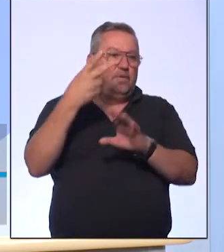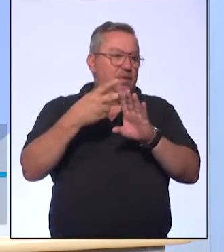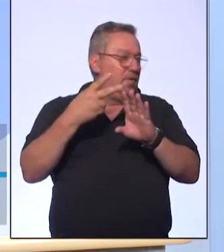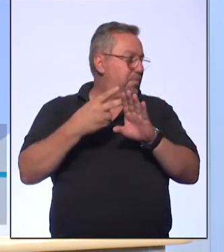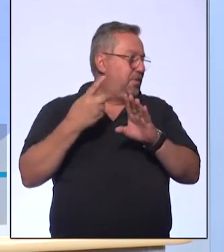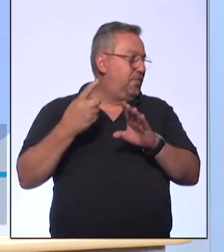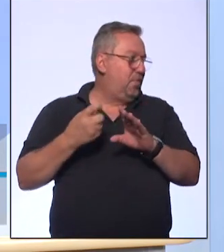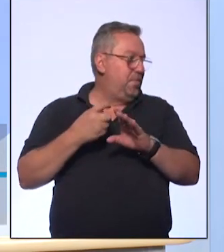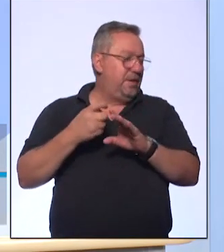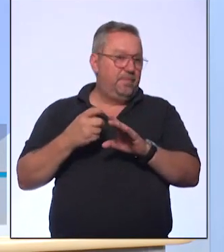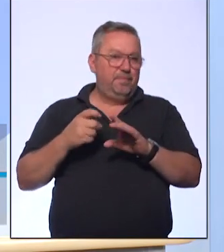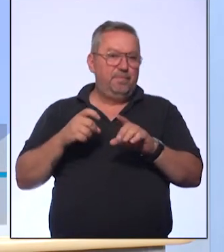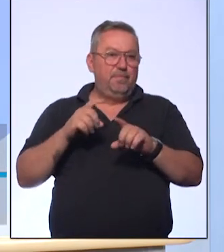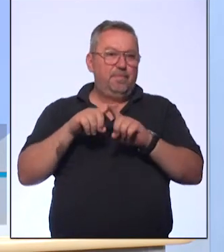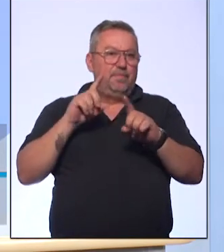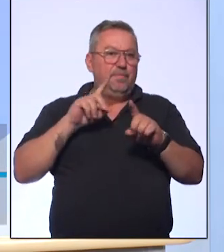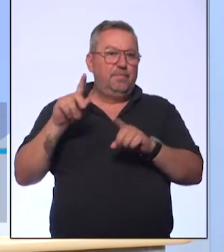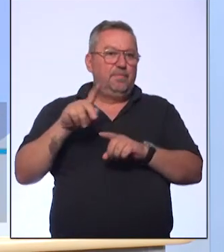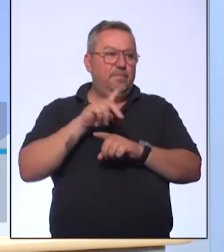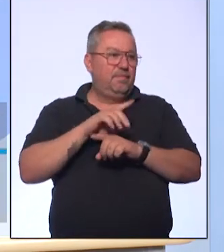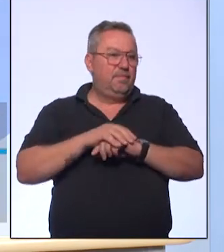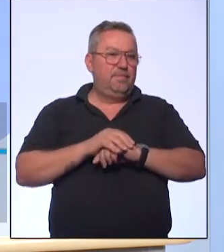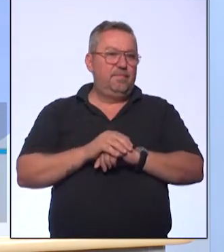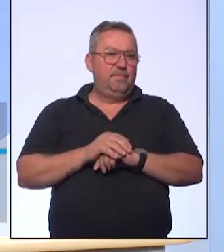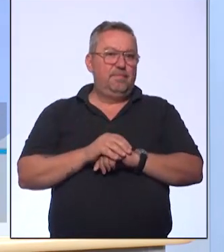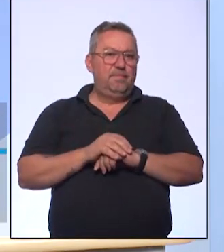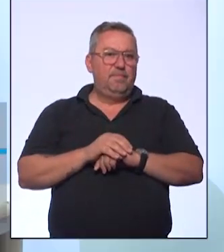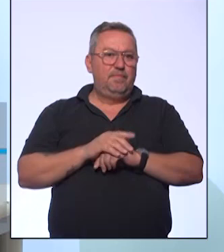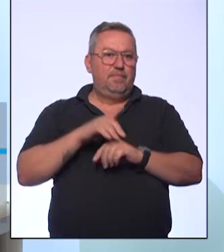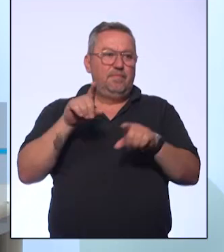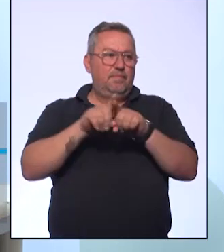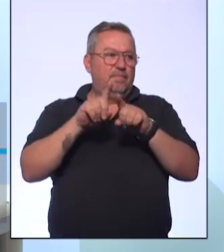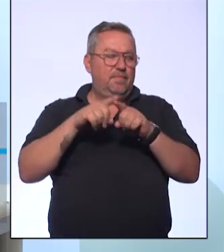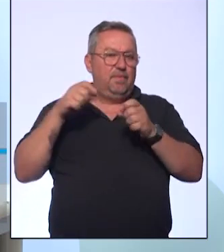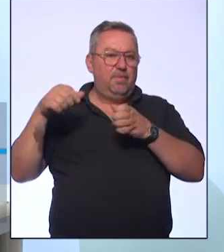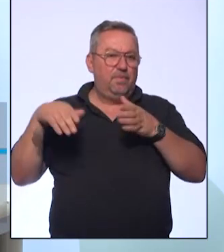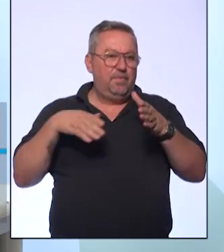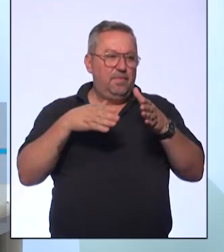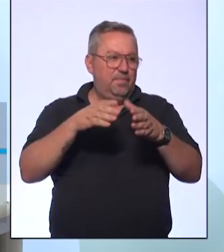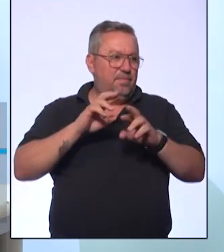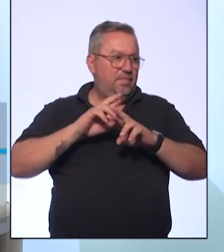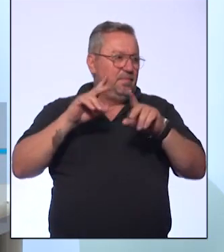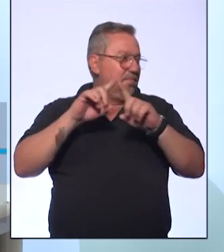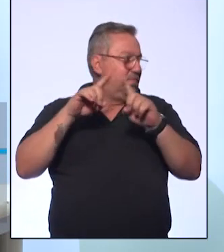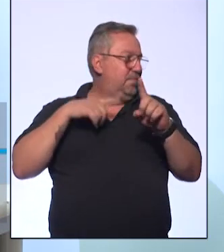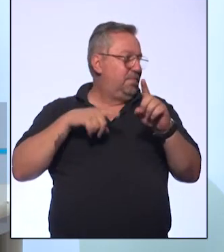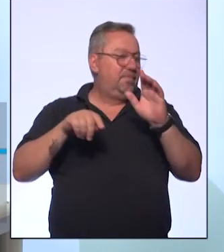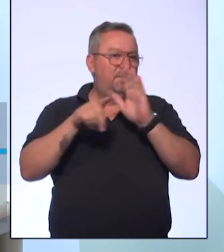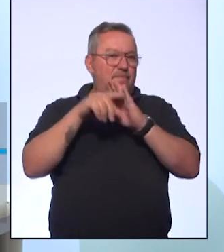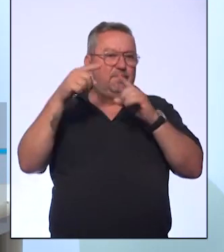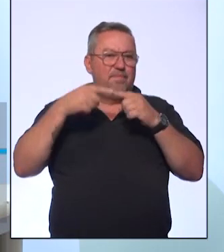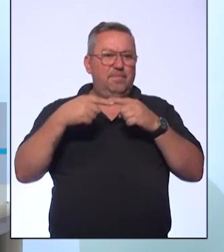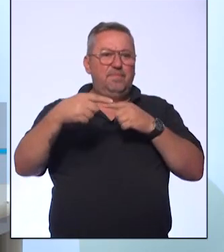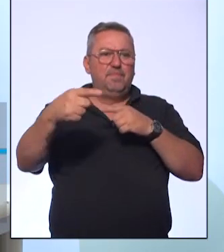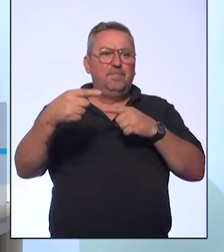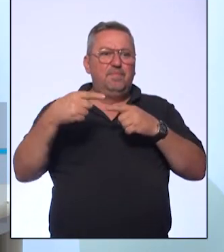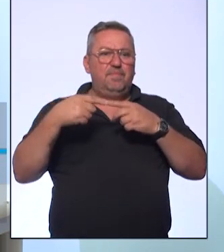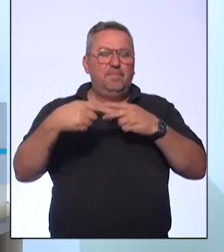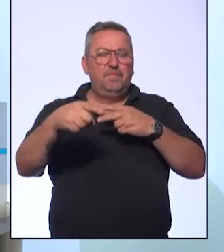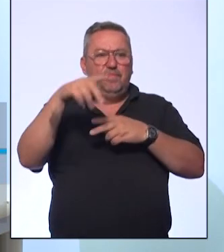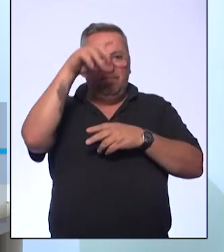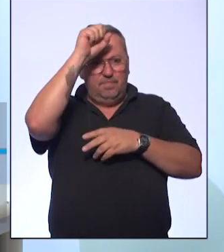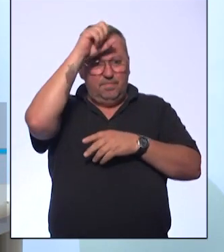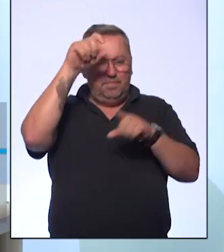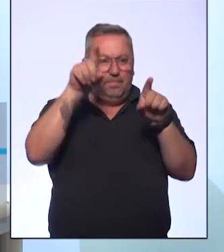a despedida, né, professora? Isso mesmo. Uma longa jornada, foram aí semanas de aprendizagem,